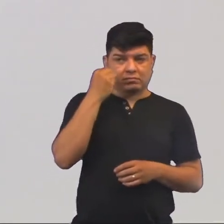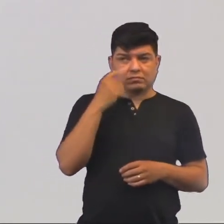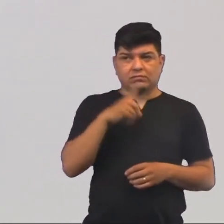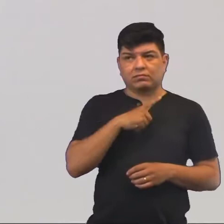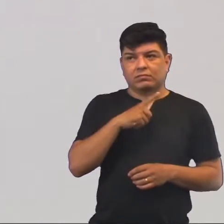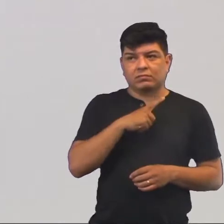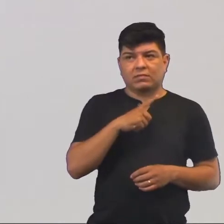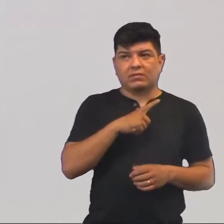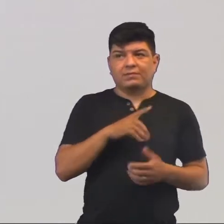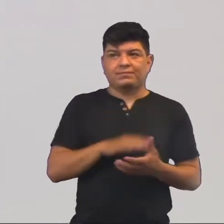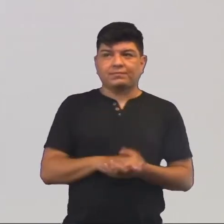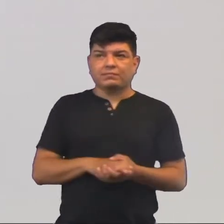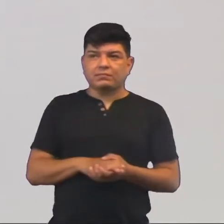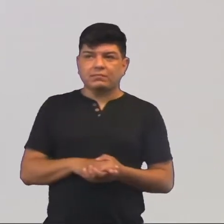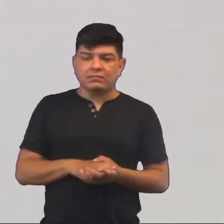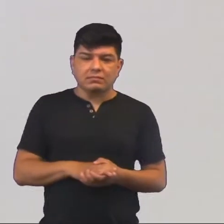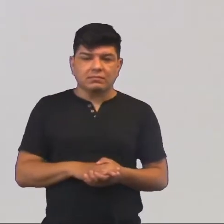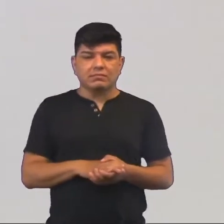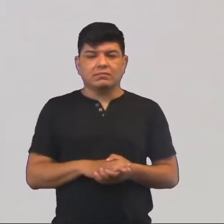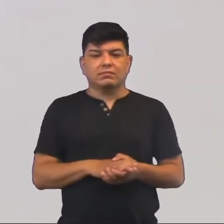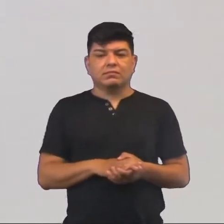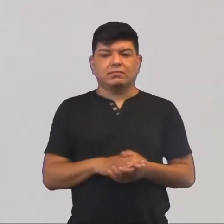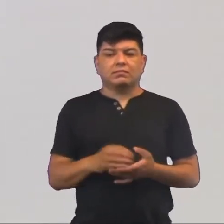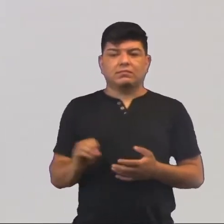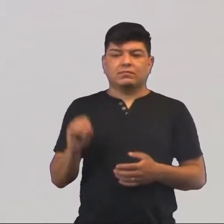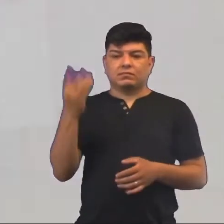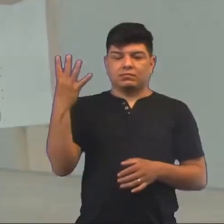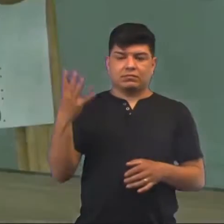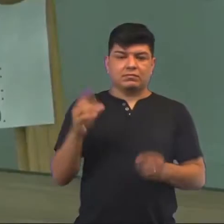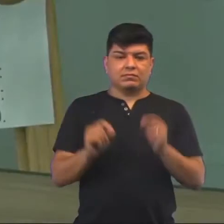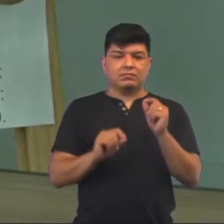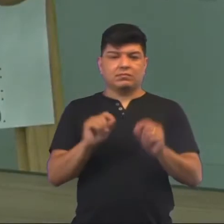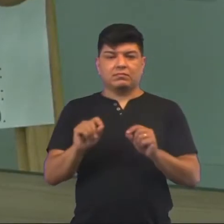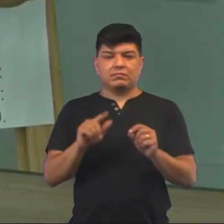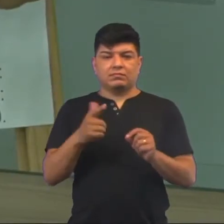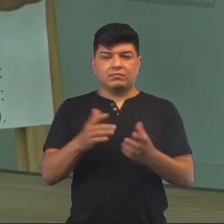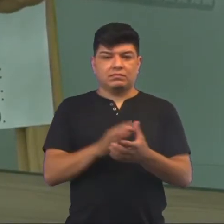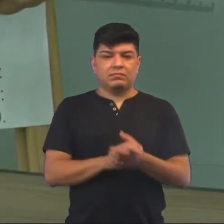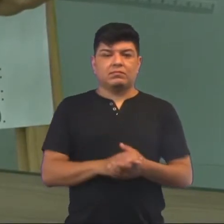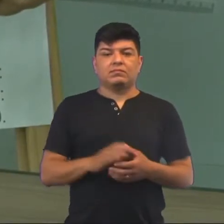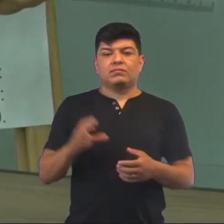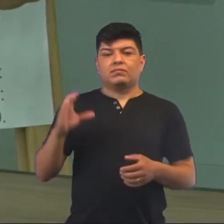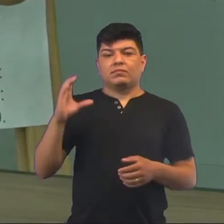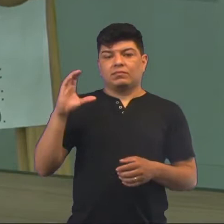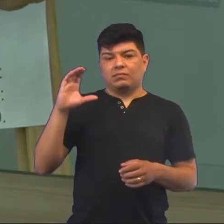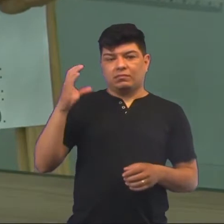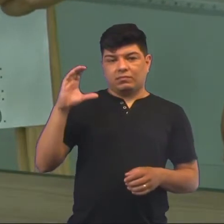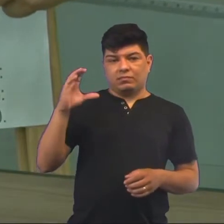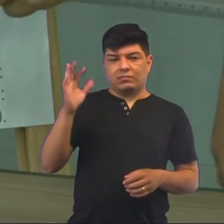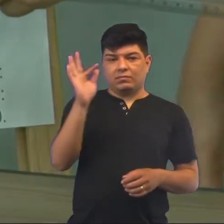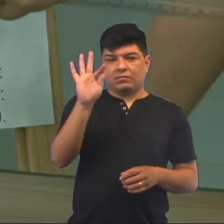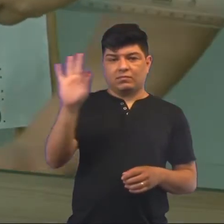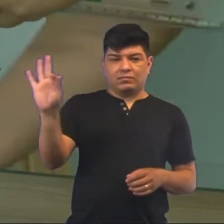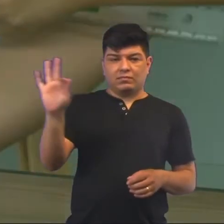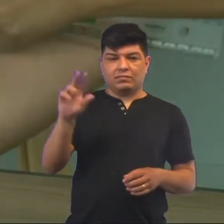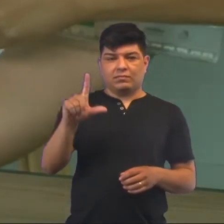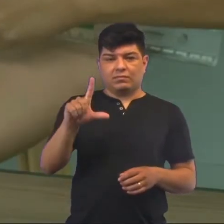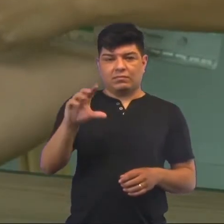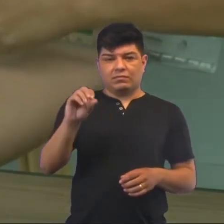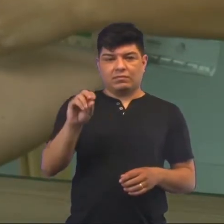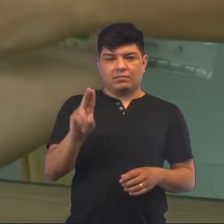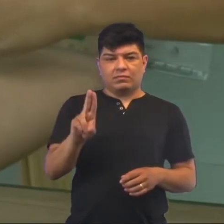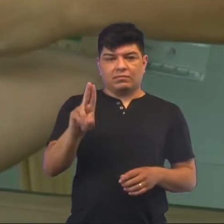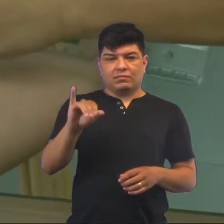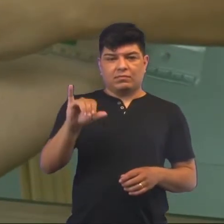do Edward, né? Então, o que aconteceu aqui? Outro fato, ó. O cientista